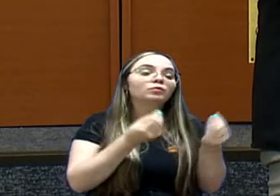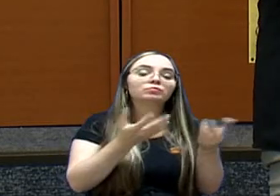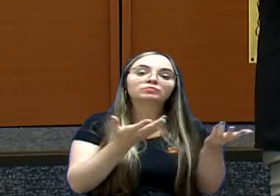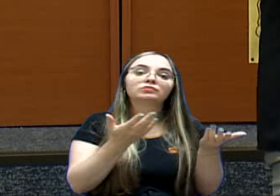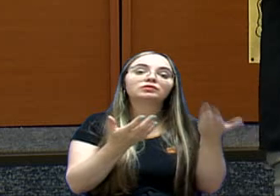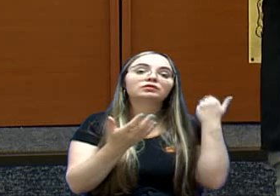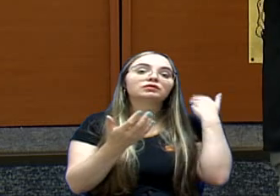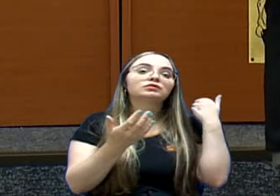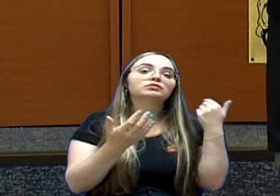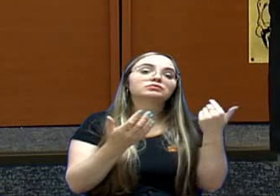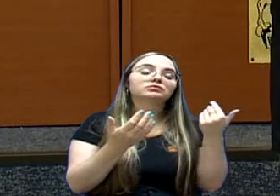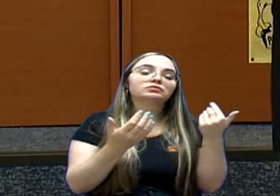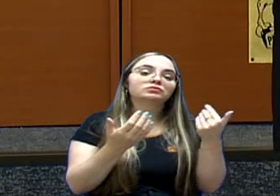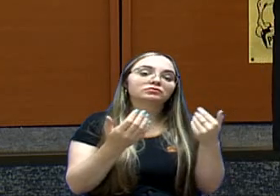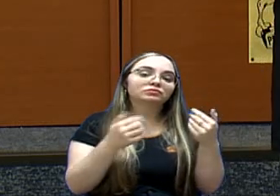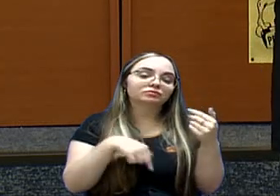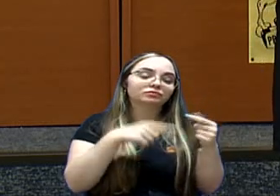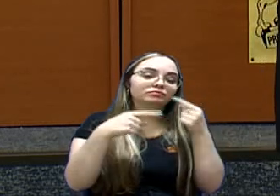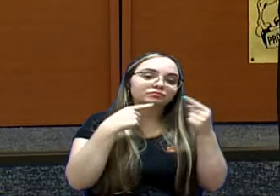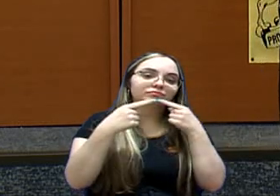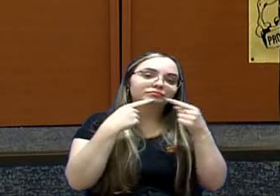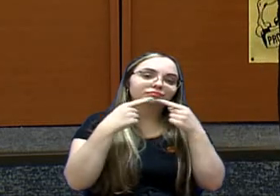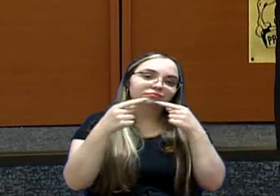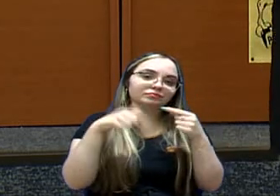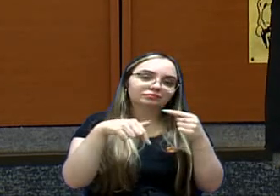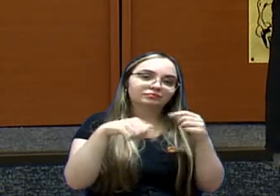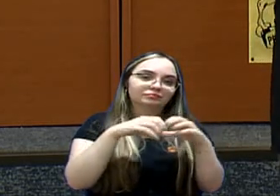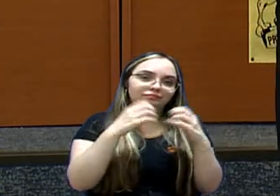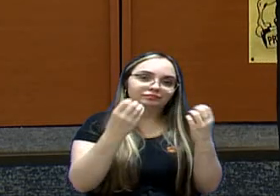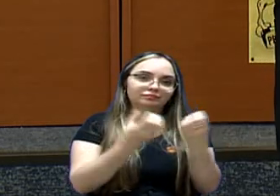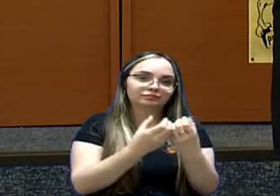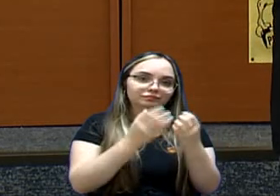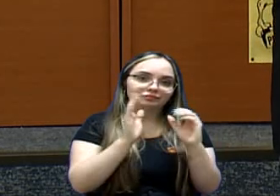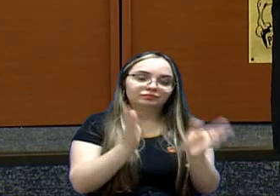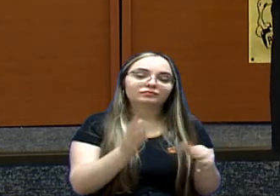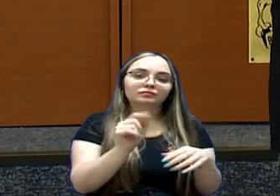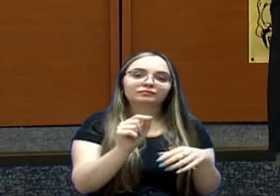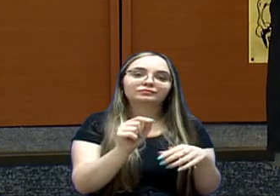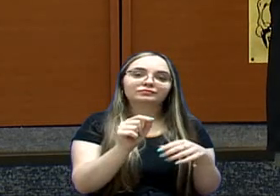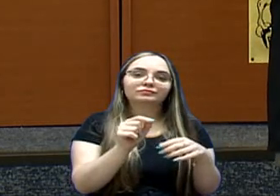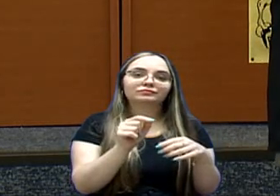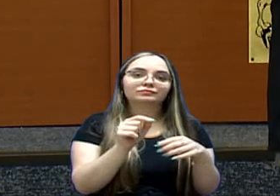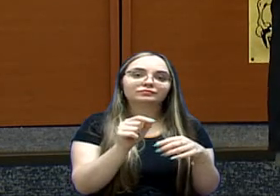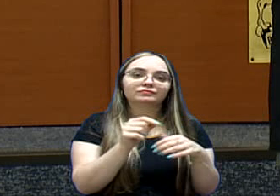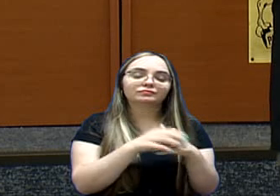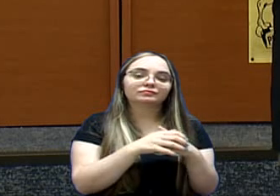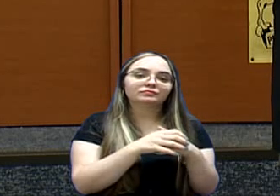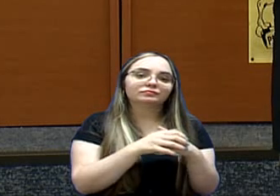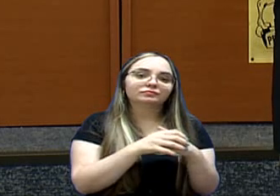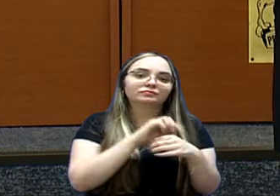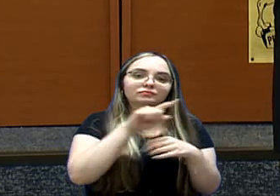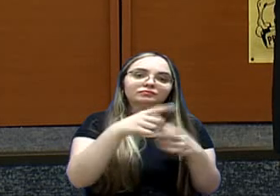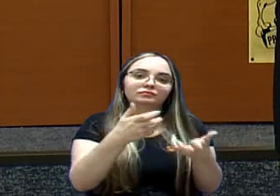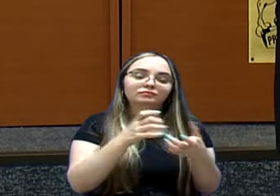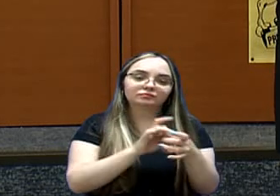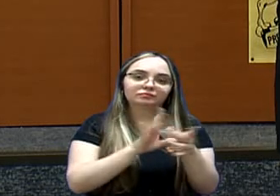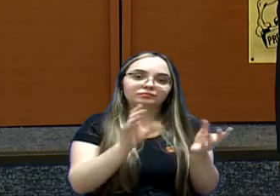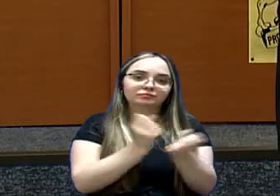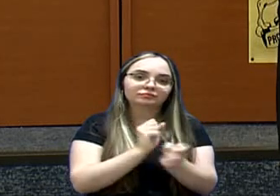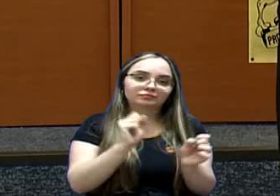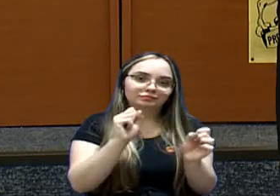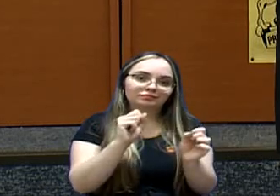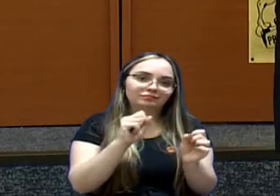dias atrás foi colocado para discussão aqui no plenário da Câmara Municipal, referente à liberação, né, para